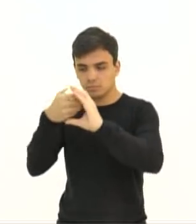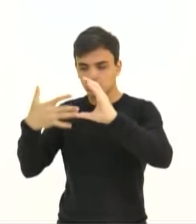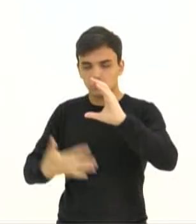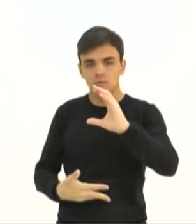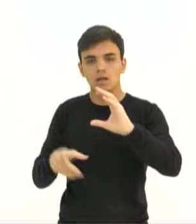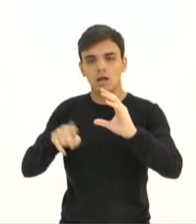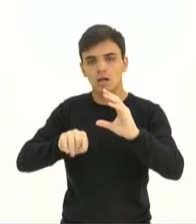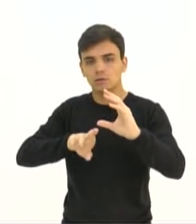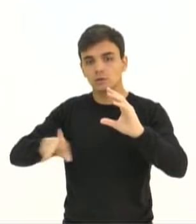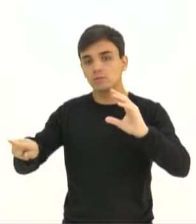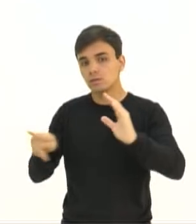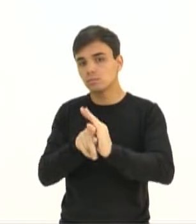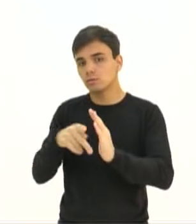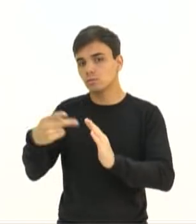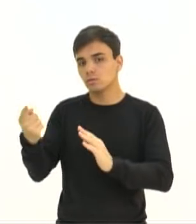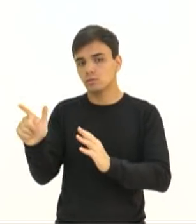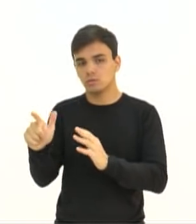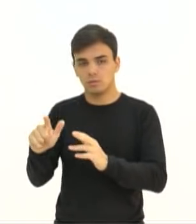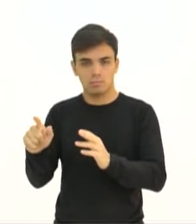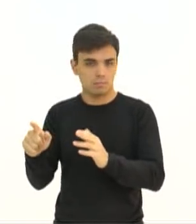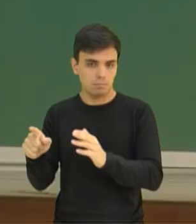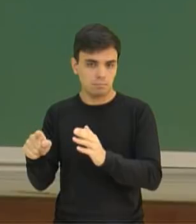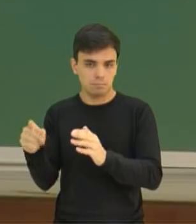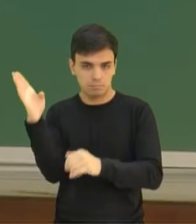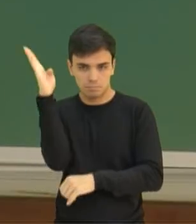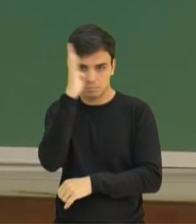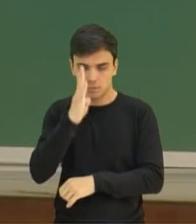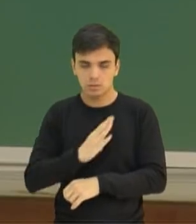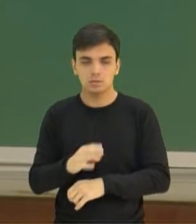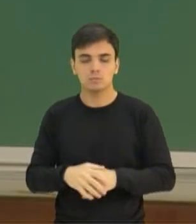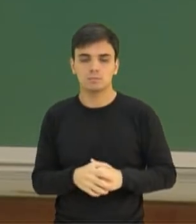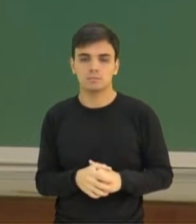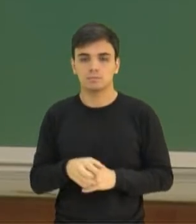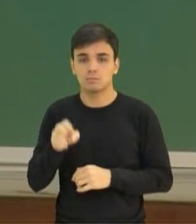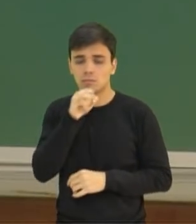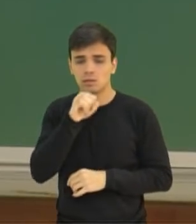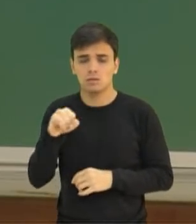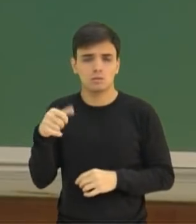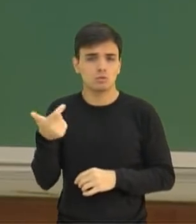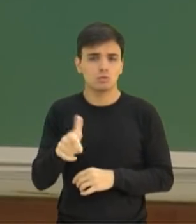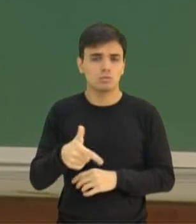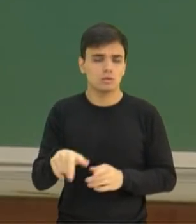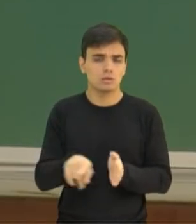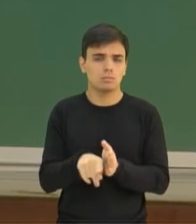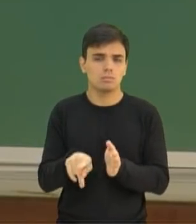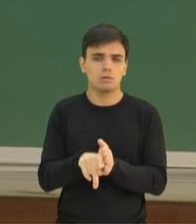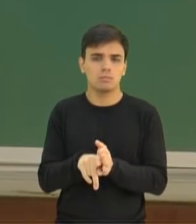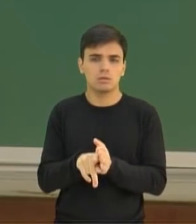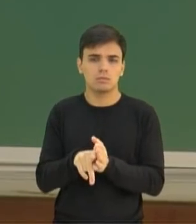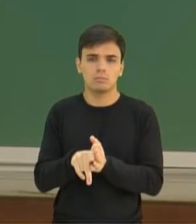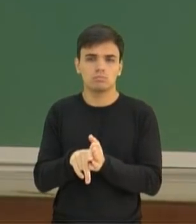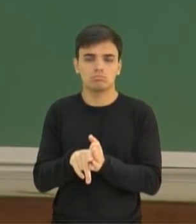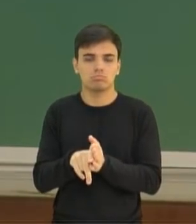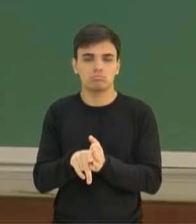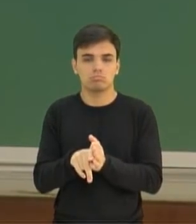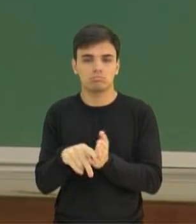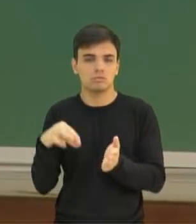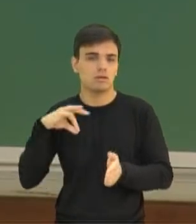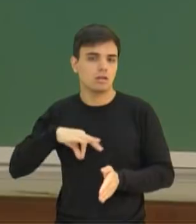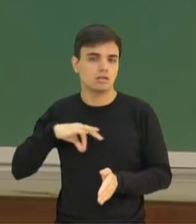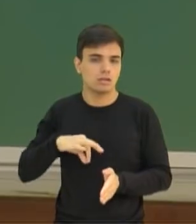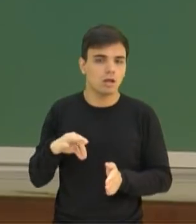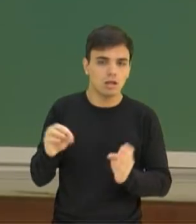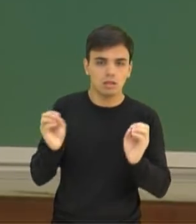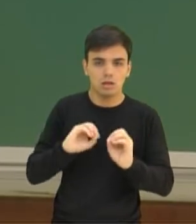que são diferentes de outras partes do Brasil. Se eu não tenho ainda uma geração de renda que atenda às necessidades da